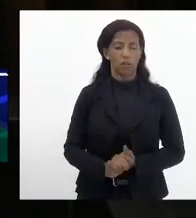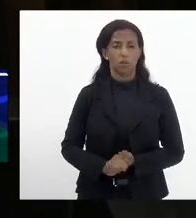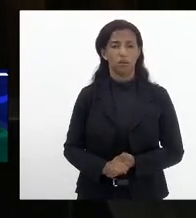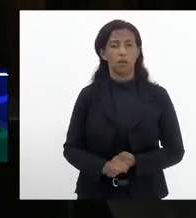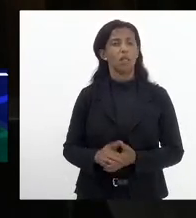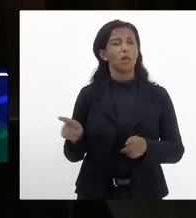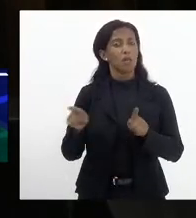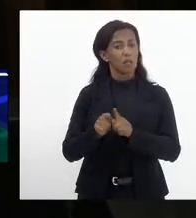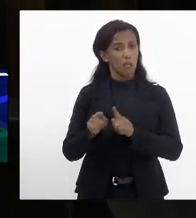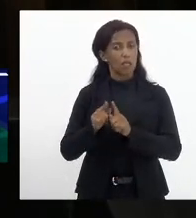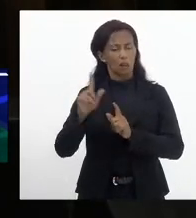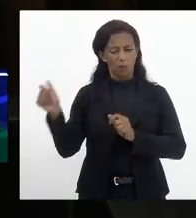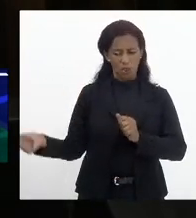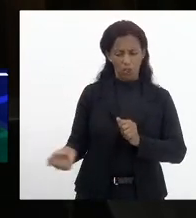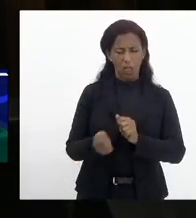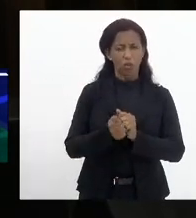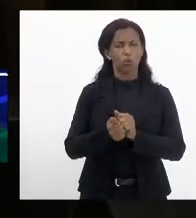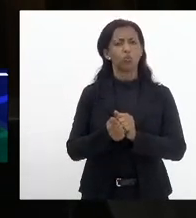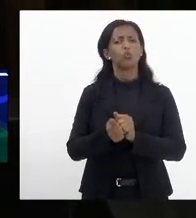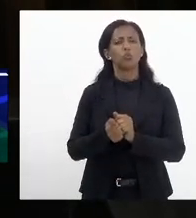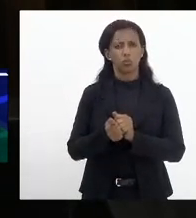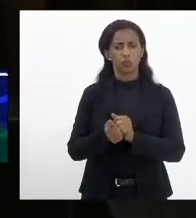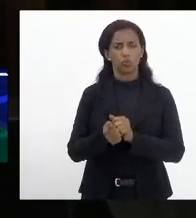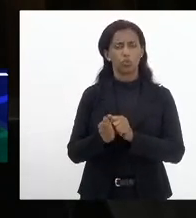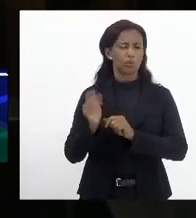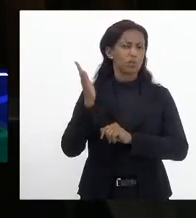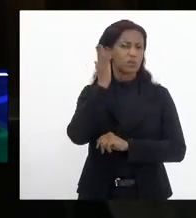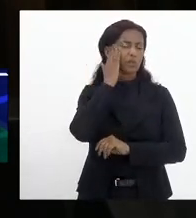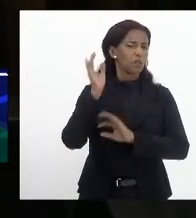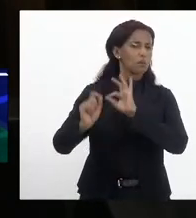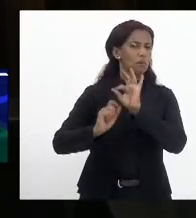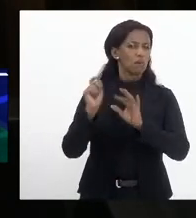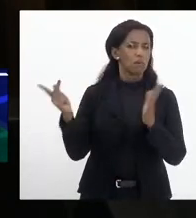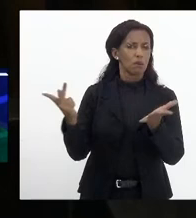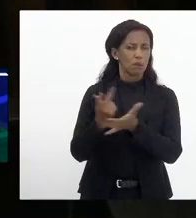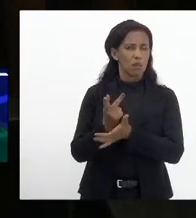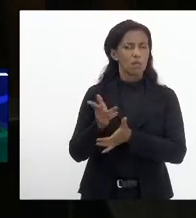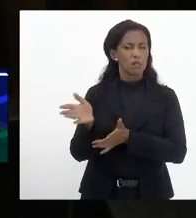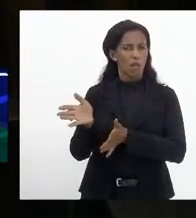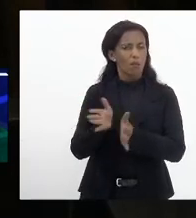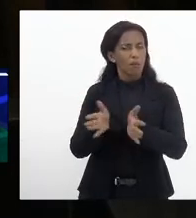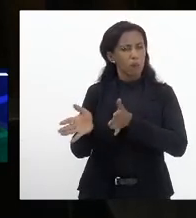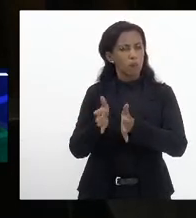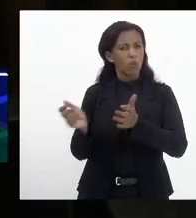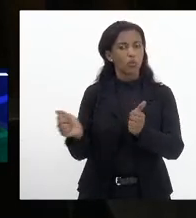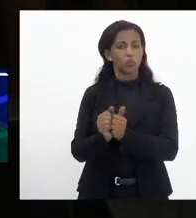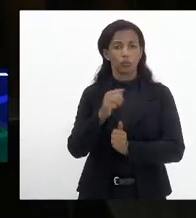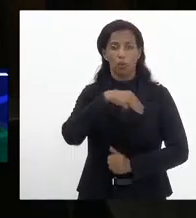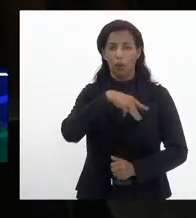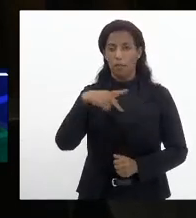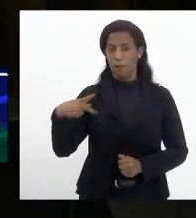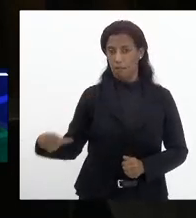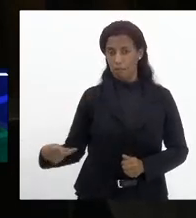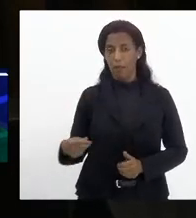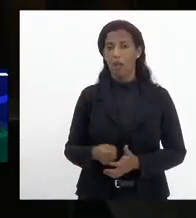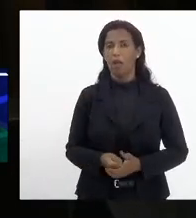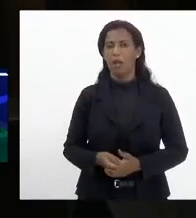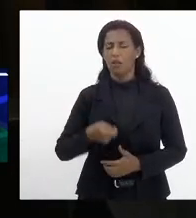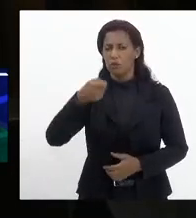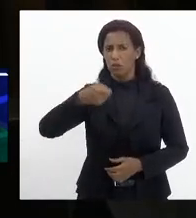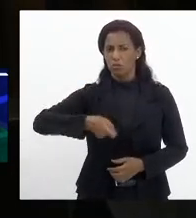também já está a par do que está acontecendo, já também tomou as medidas necessárias junto ao Ministério Público, às